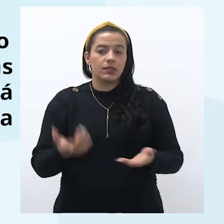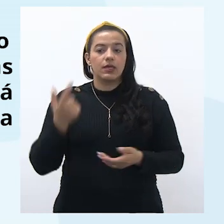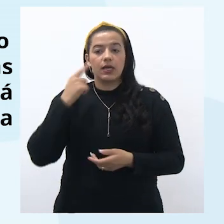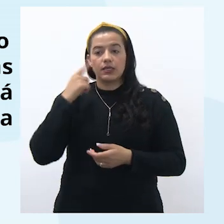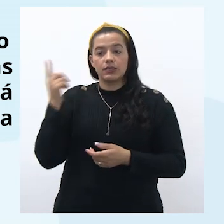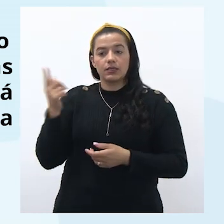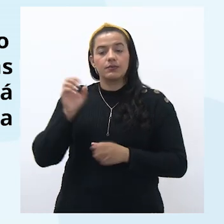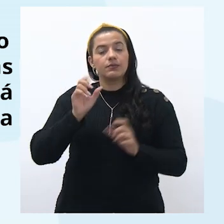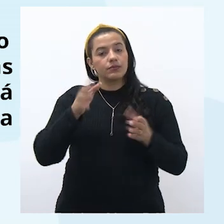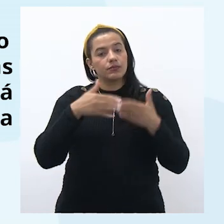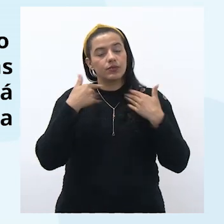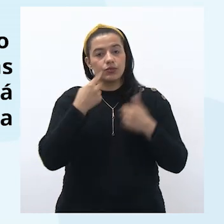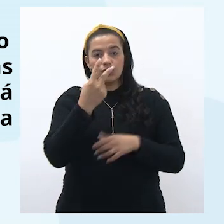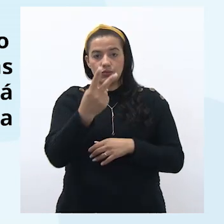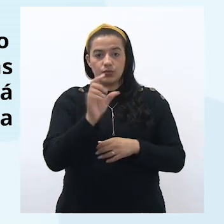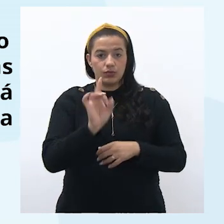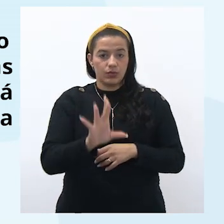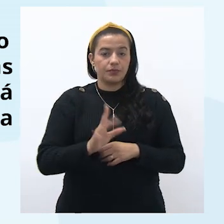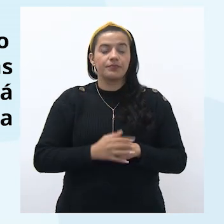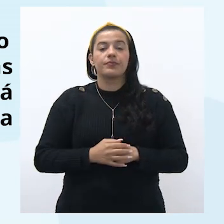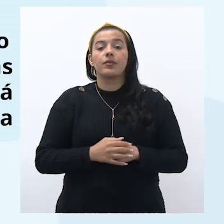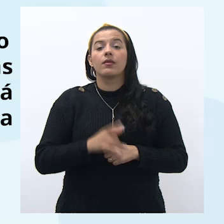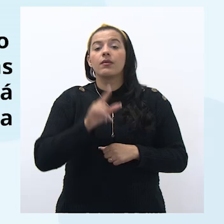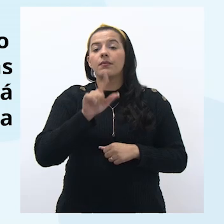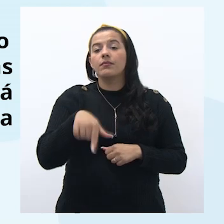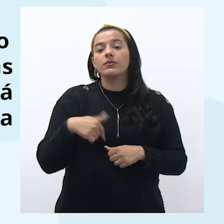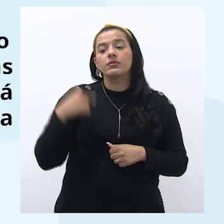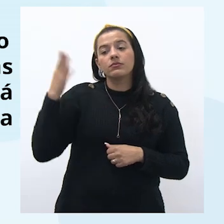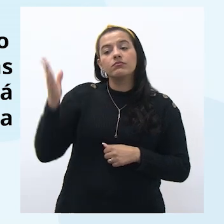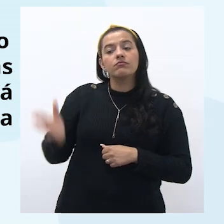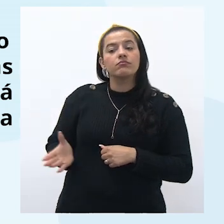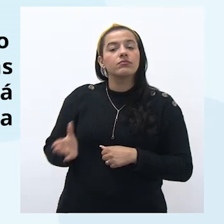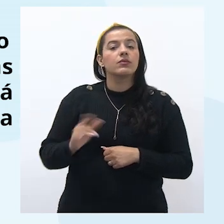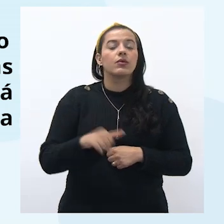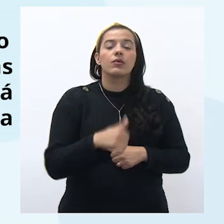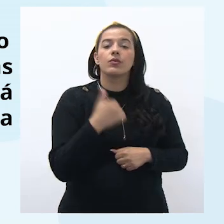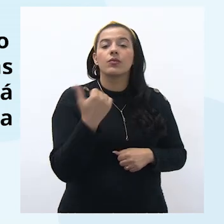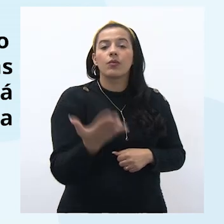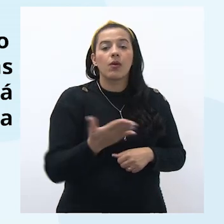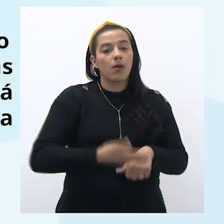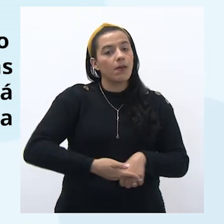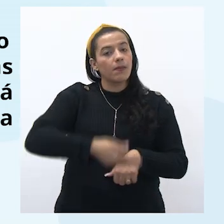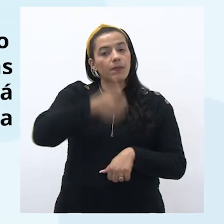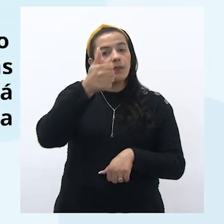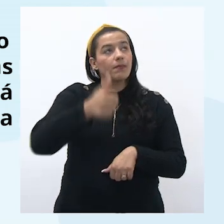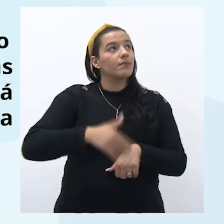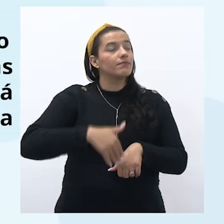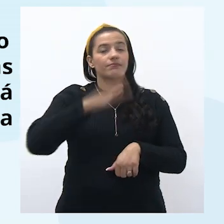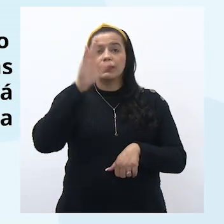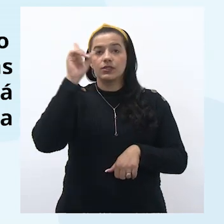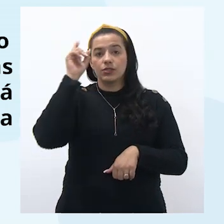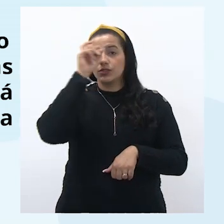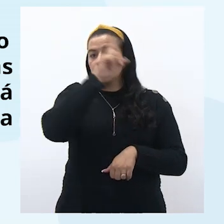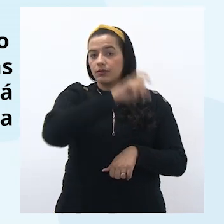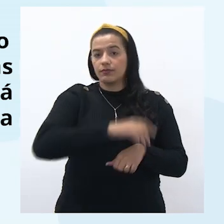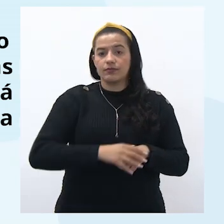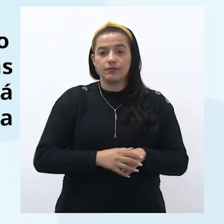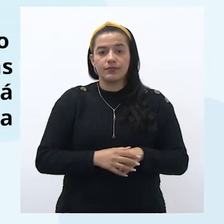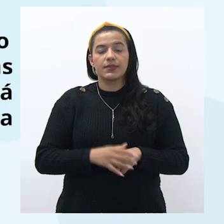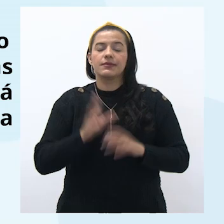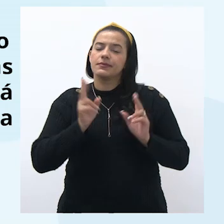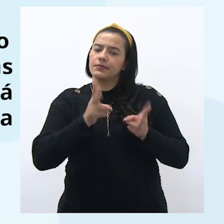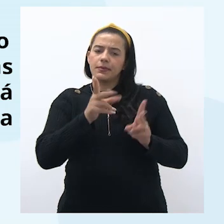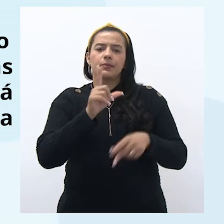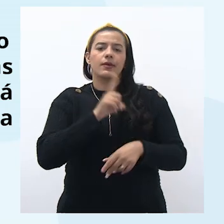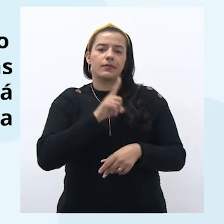menos para 2. E qual delas a gente considera como sendo a mais desafiadora? Porque sempre tem,